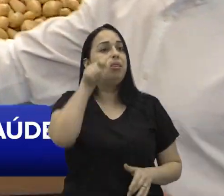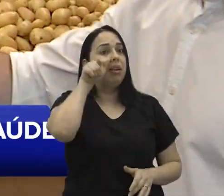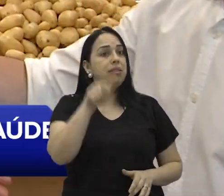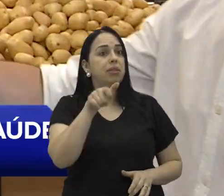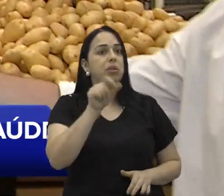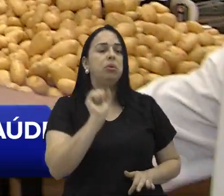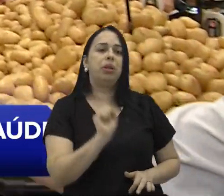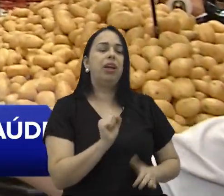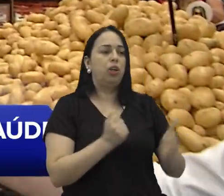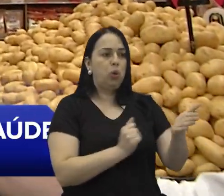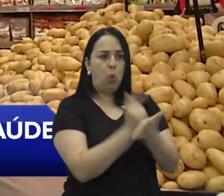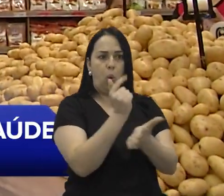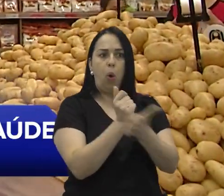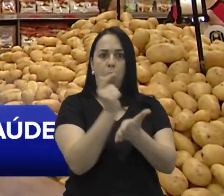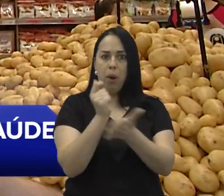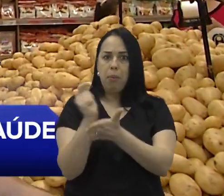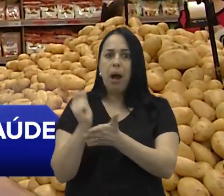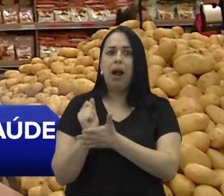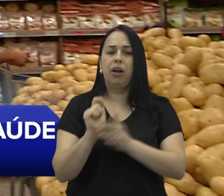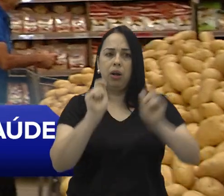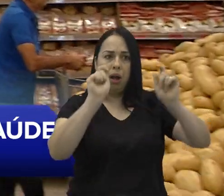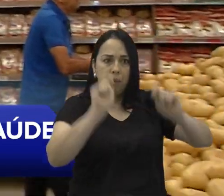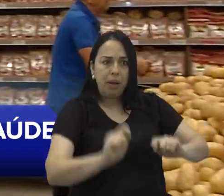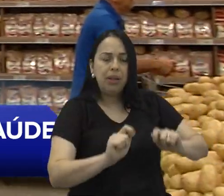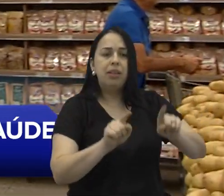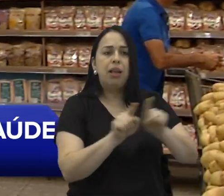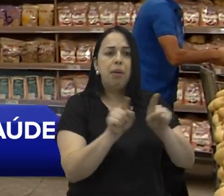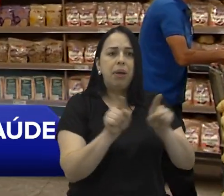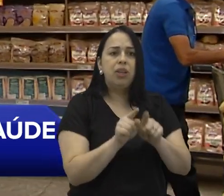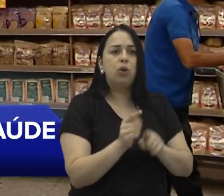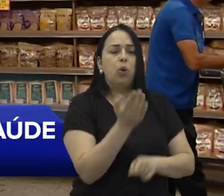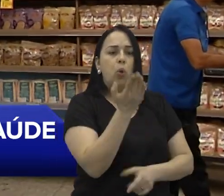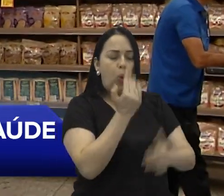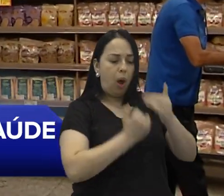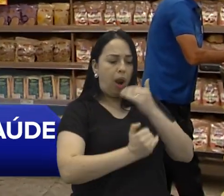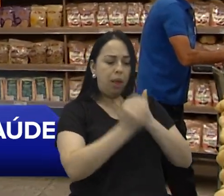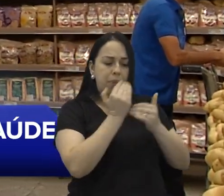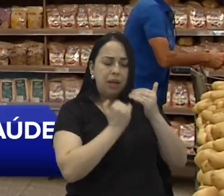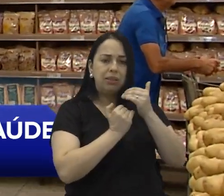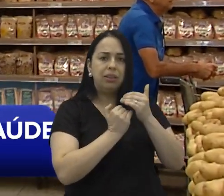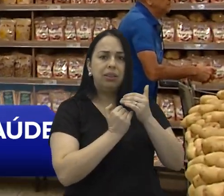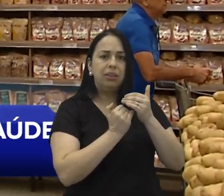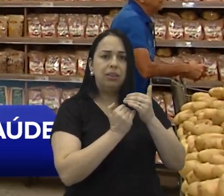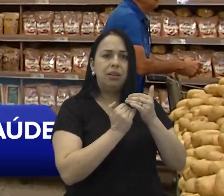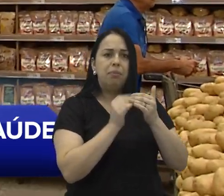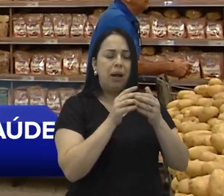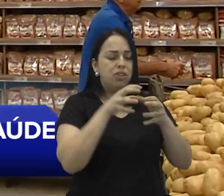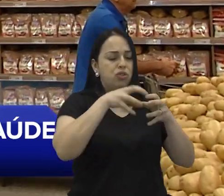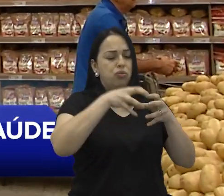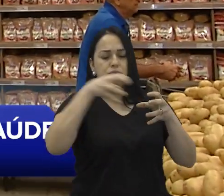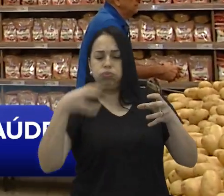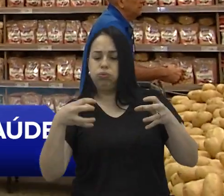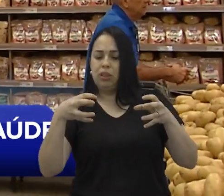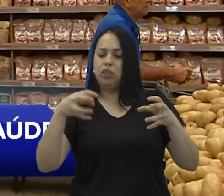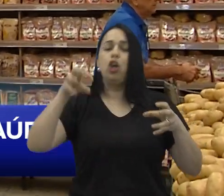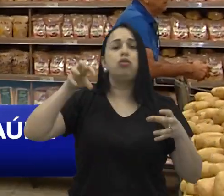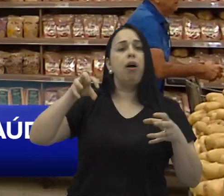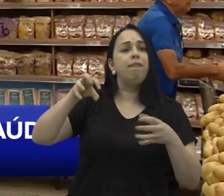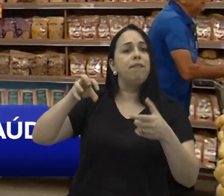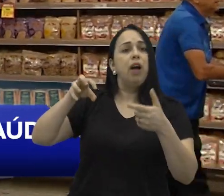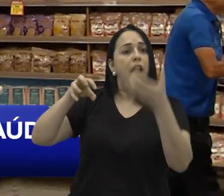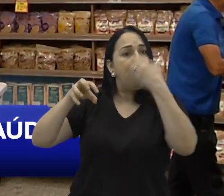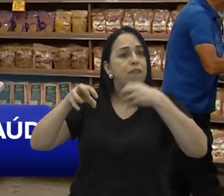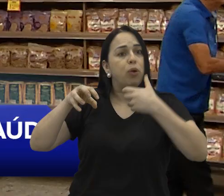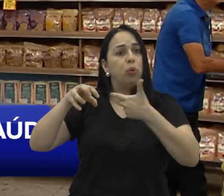É bem interessante que a gente consegue adquirir, né, esses nutrientes, né, esses mesmos alimentos que a gente estaria consumindo, só pegando alguma parte, só a polpa